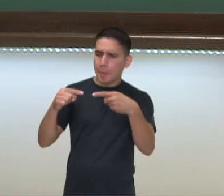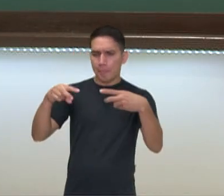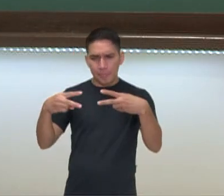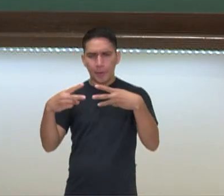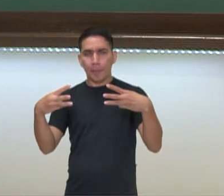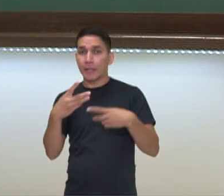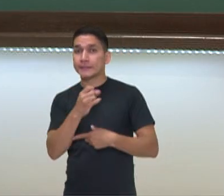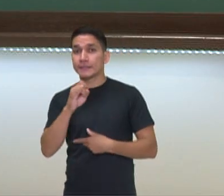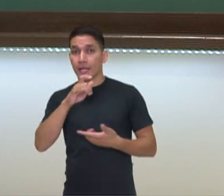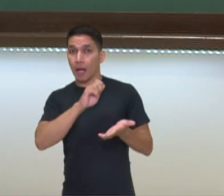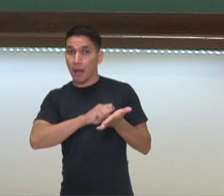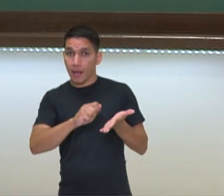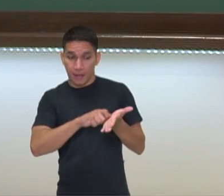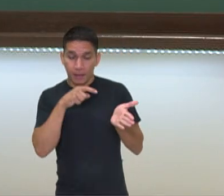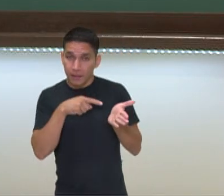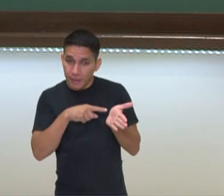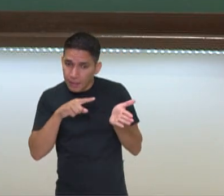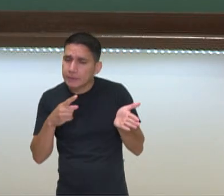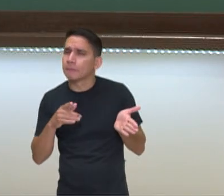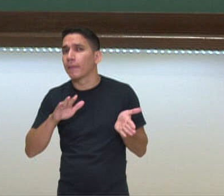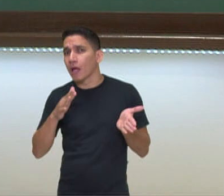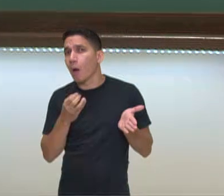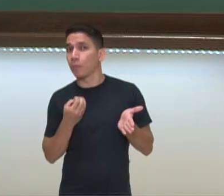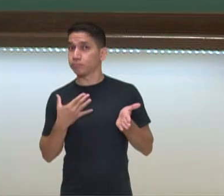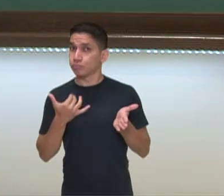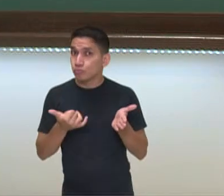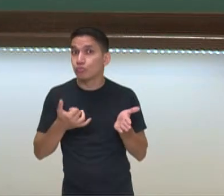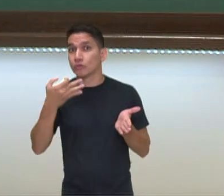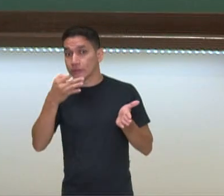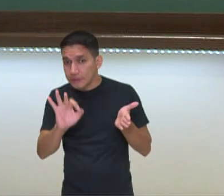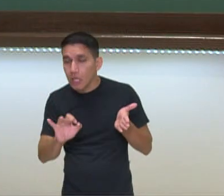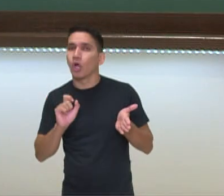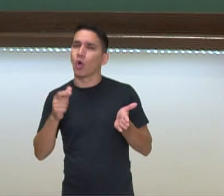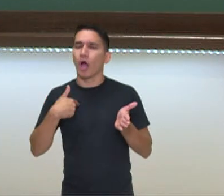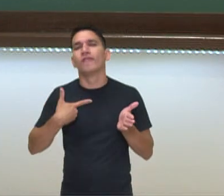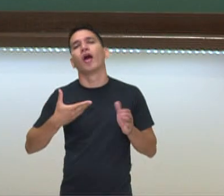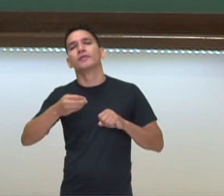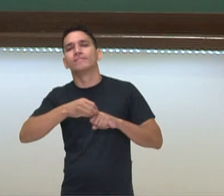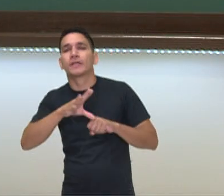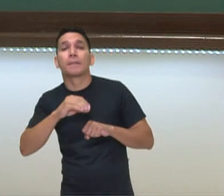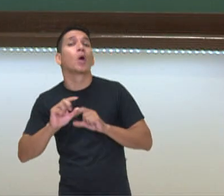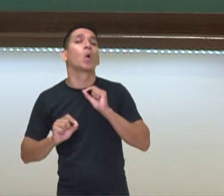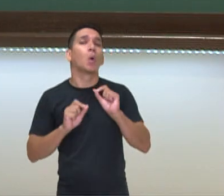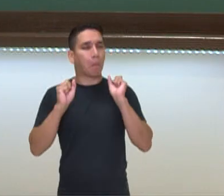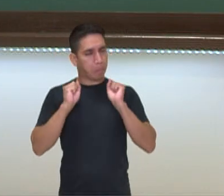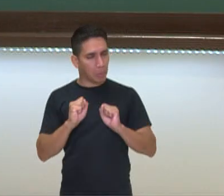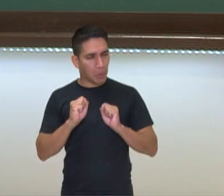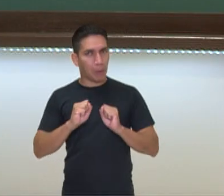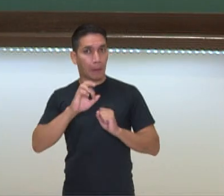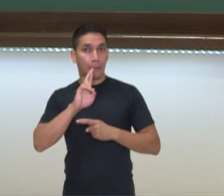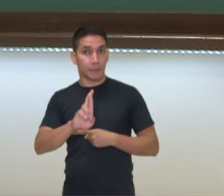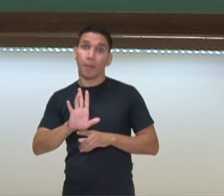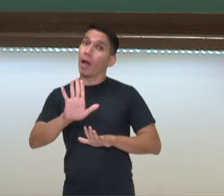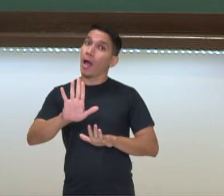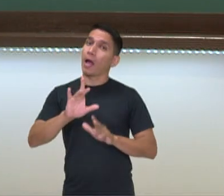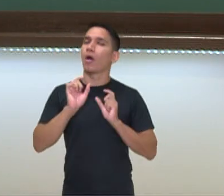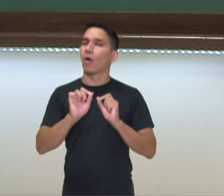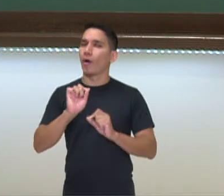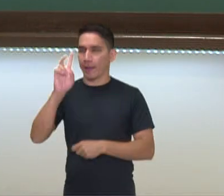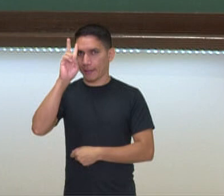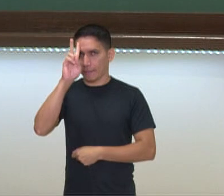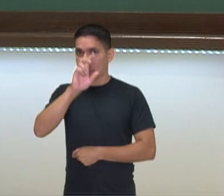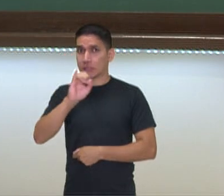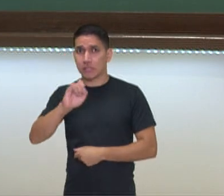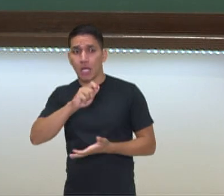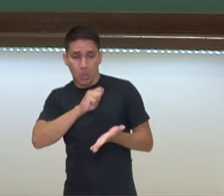você realizou, se está mais ou menos adequado, eu trago para você aqui uma possível resposta. Mas vale destacar que se